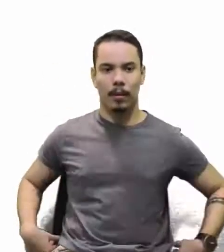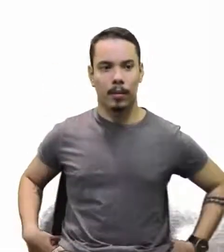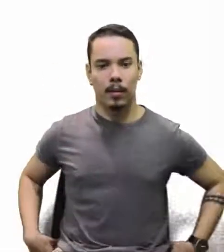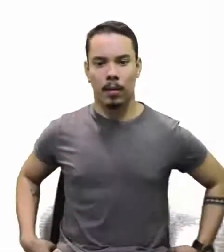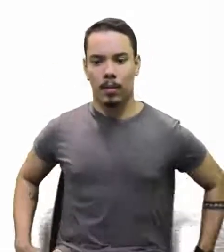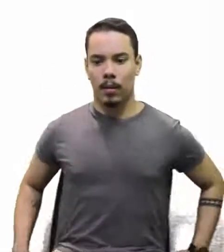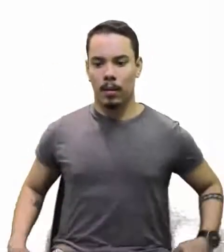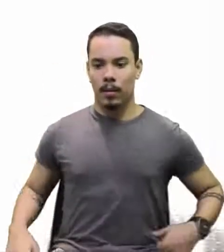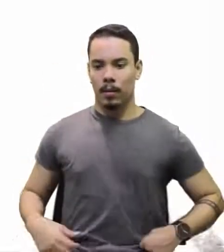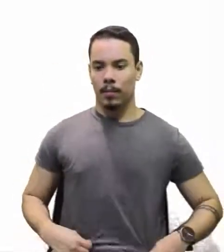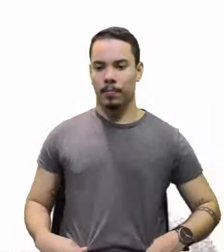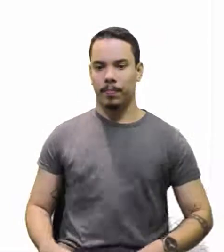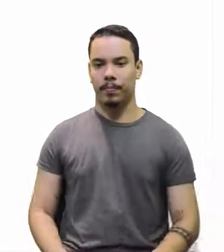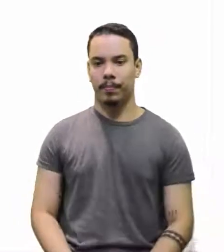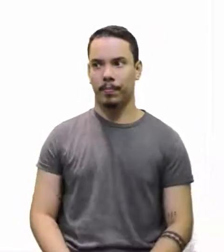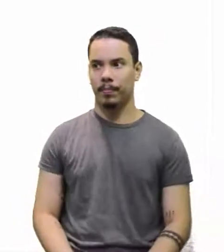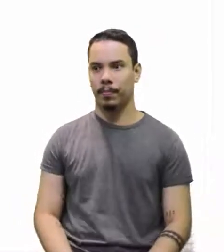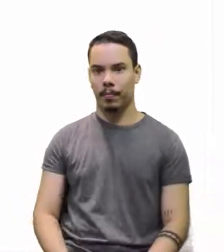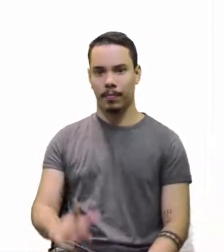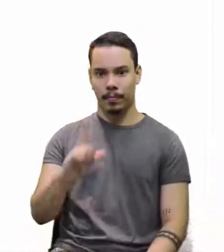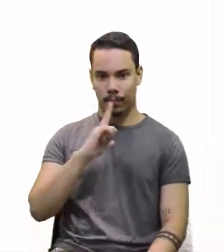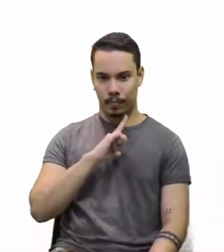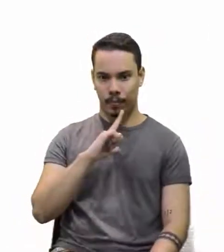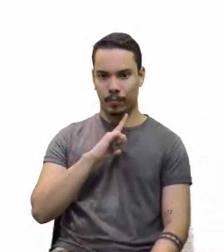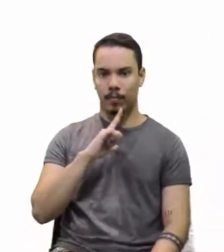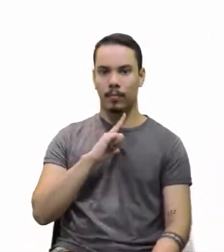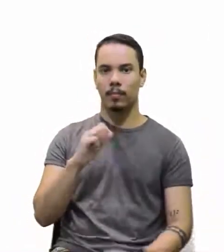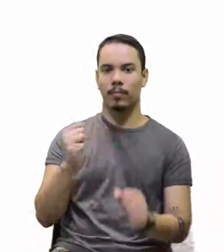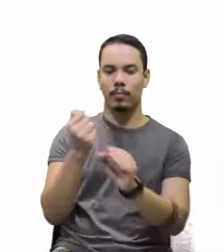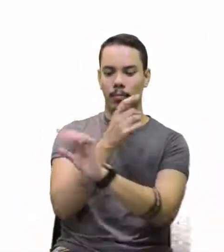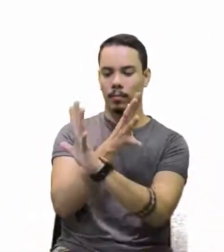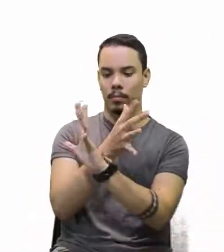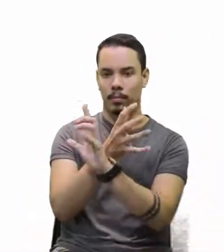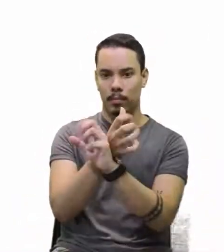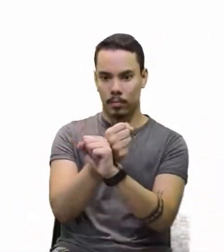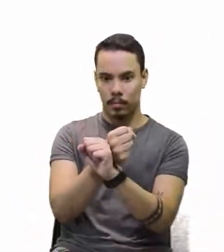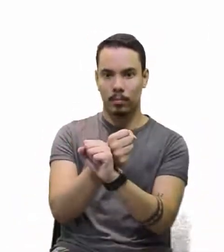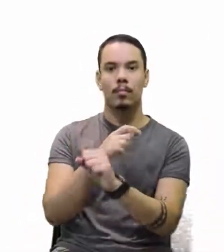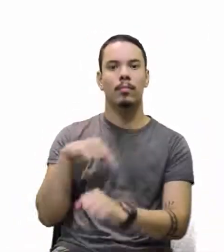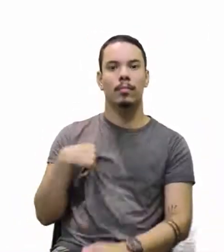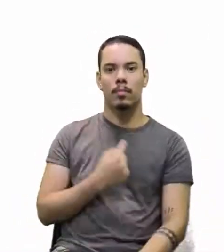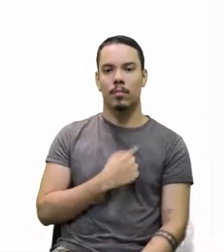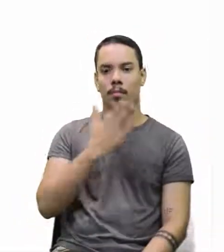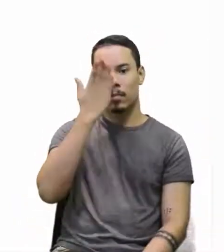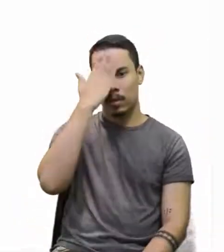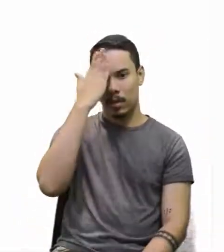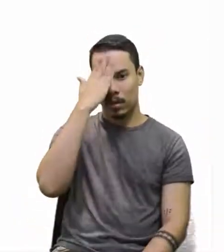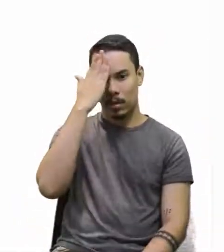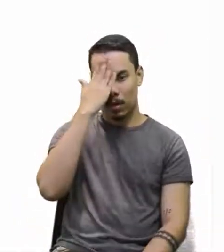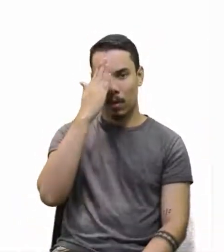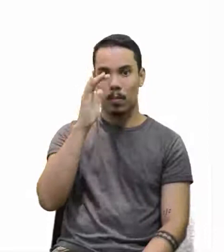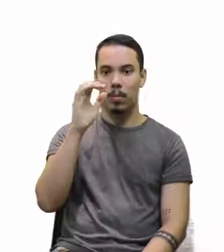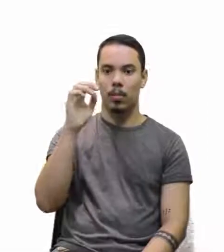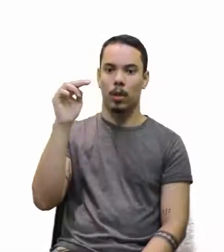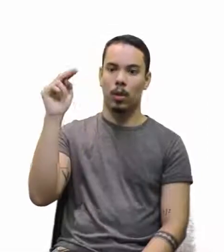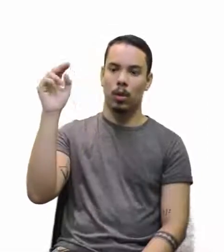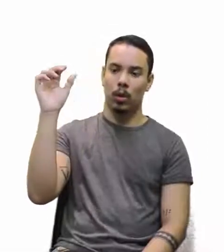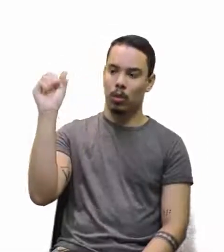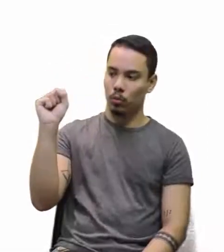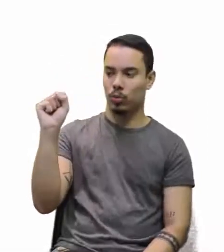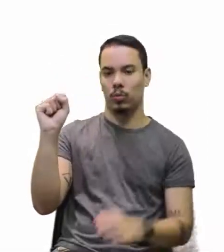Olha bem, nós temos um ímã. Nós sabemos que tem os polos norte e polo sul, que ele não fala de positivo e negativo,